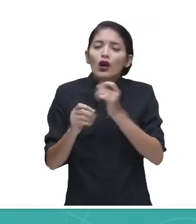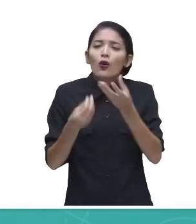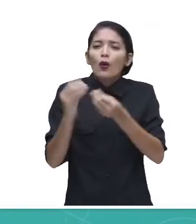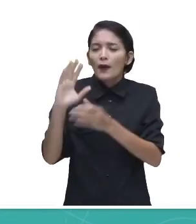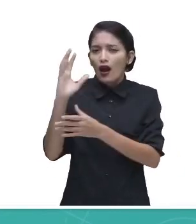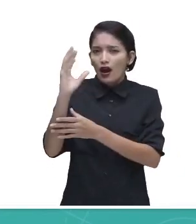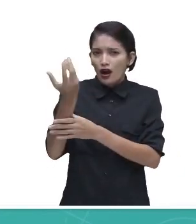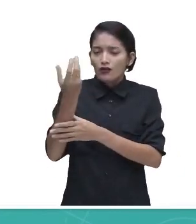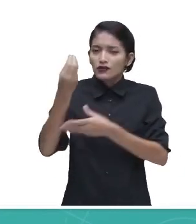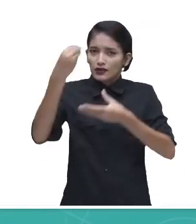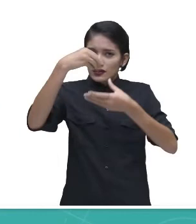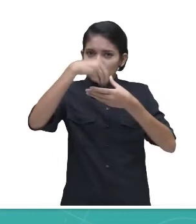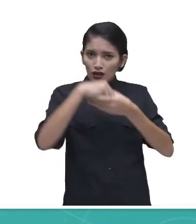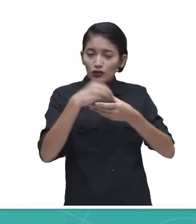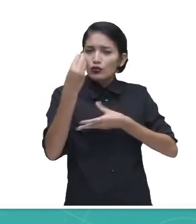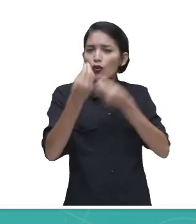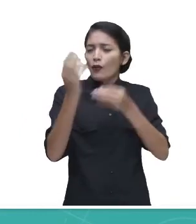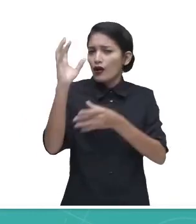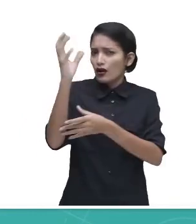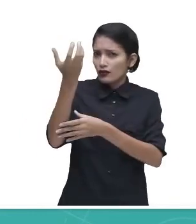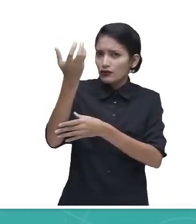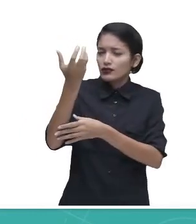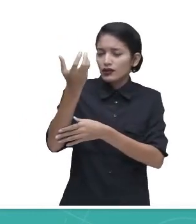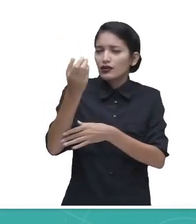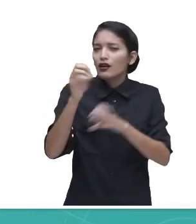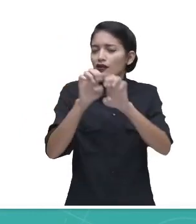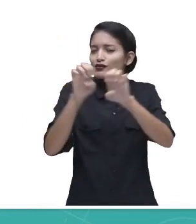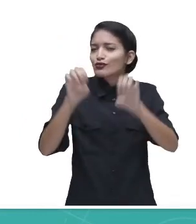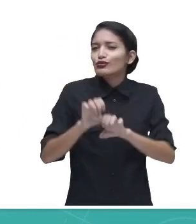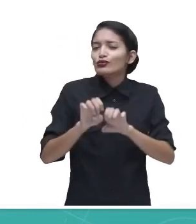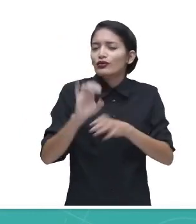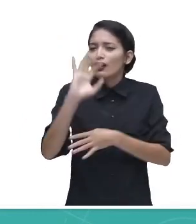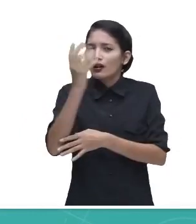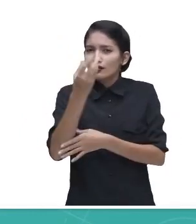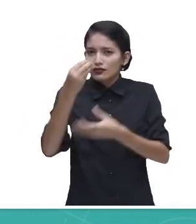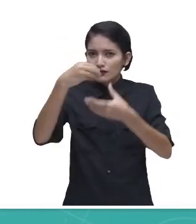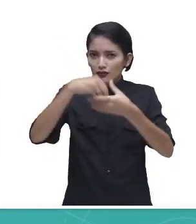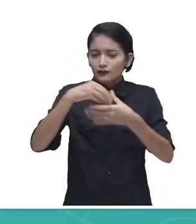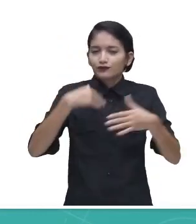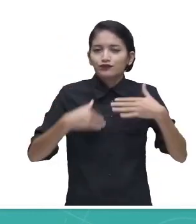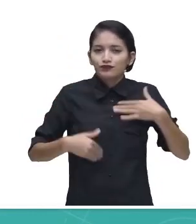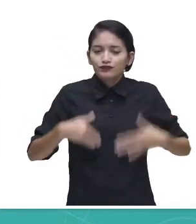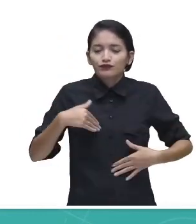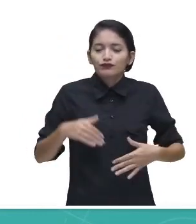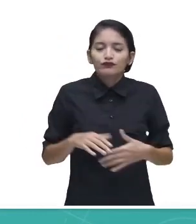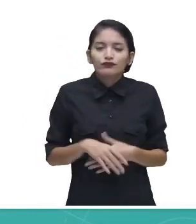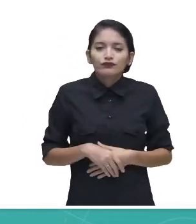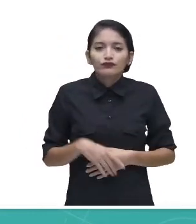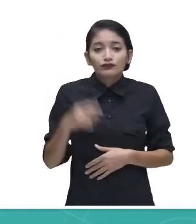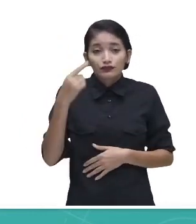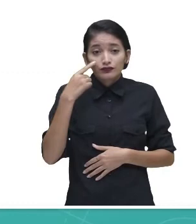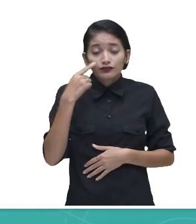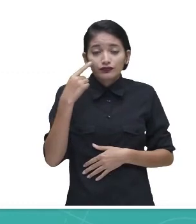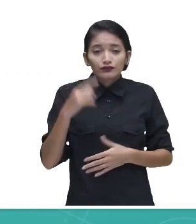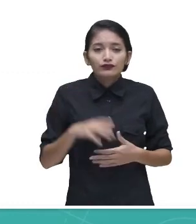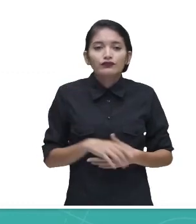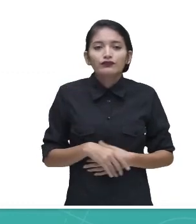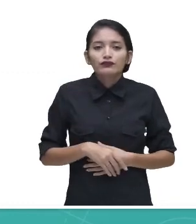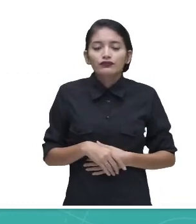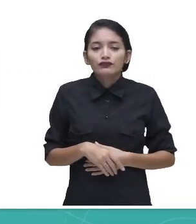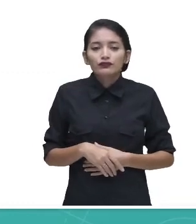funcionamento, como aquilo funciona, como é que aquela estrutura funciona. Então, vamos lá, vamos ver as alternativas.